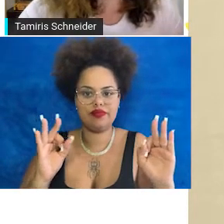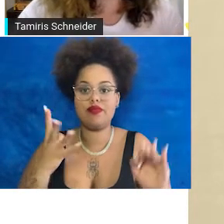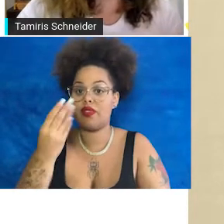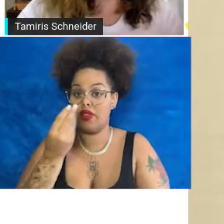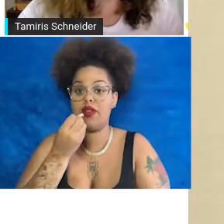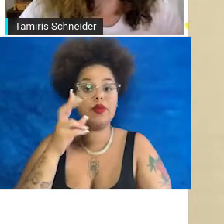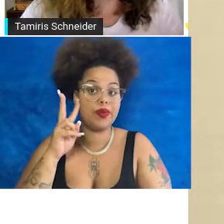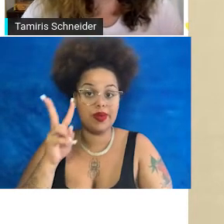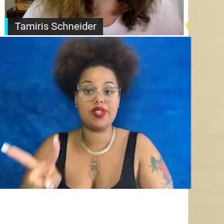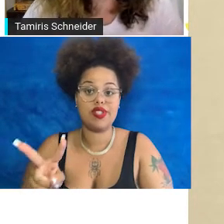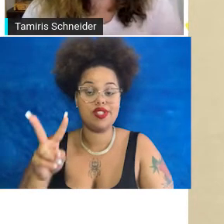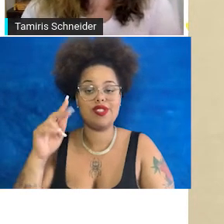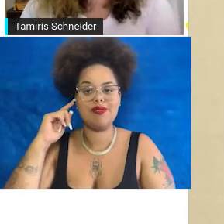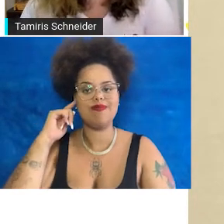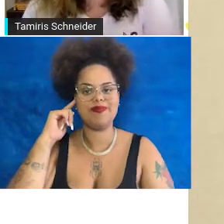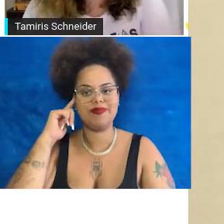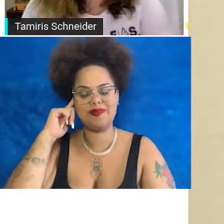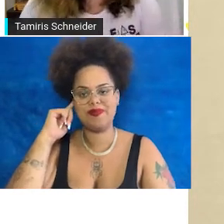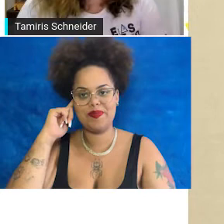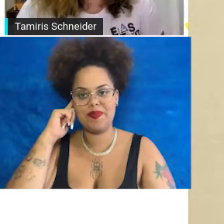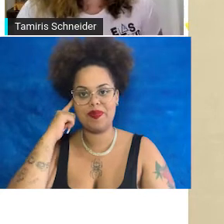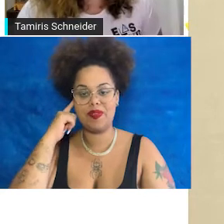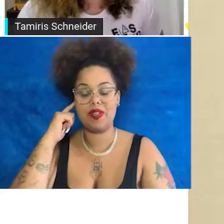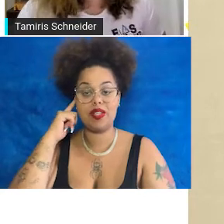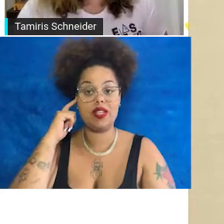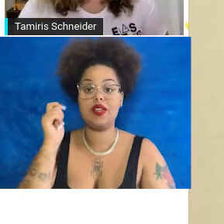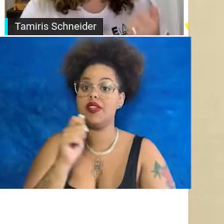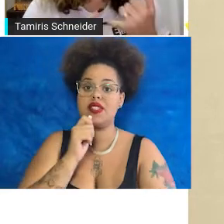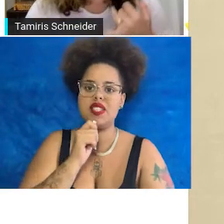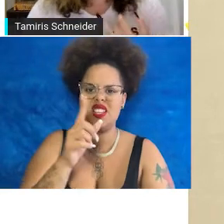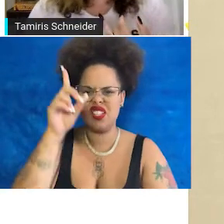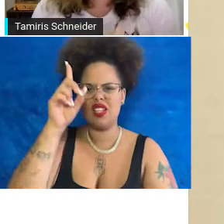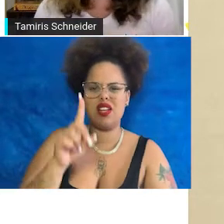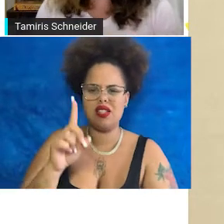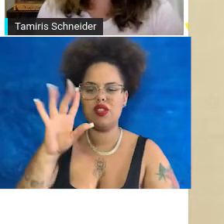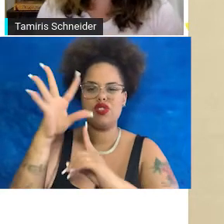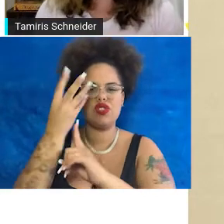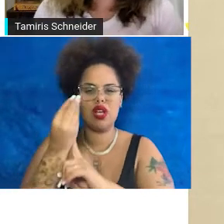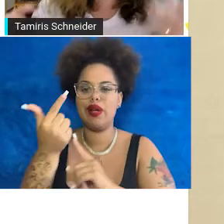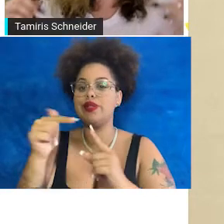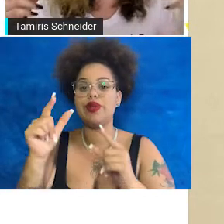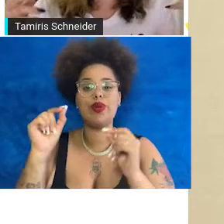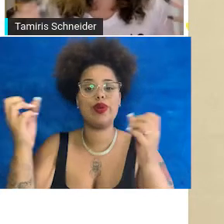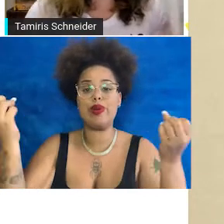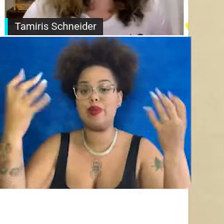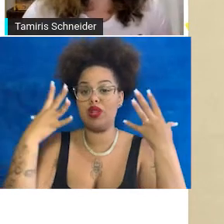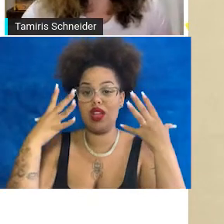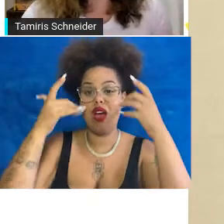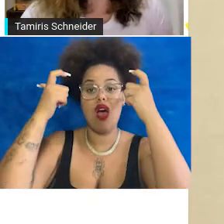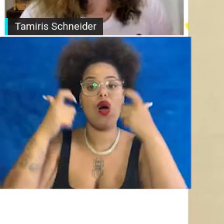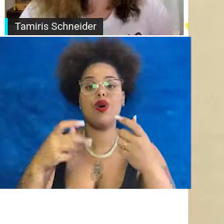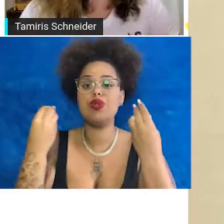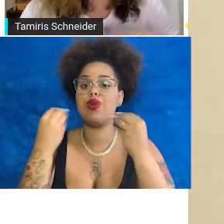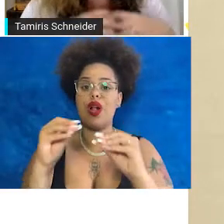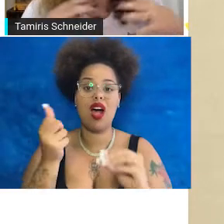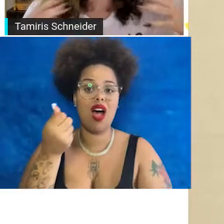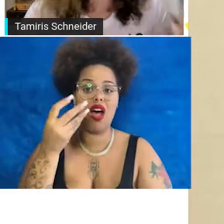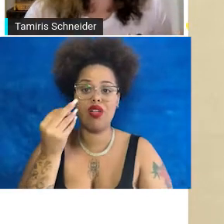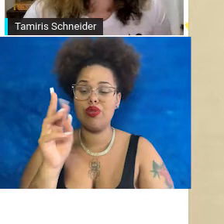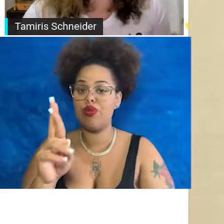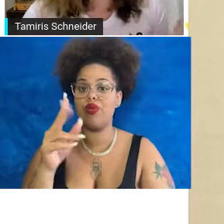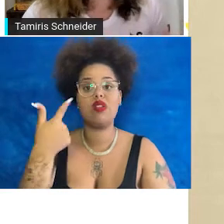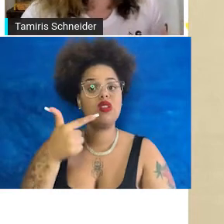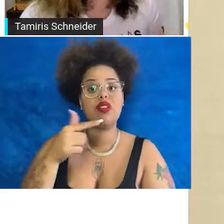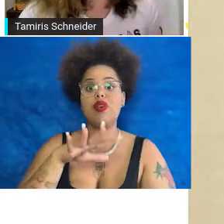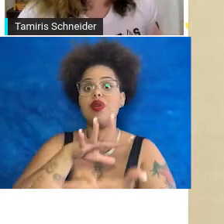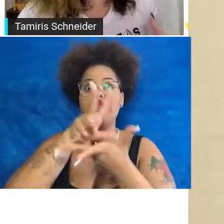assistir. Sem a direção de arte, não temos o que iluminar, onde colocar os atores, não teremos o